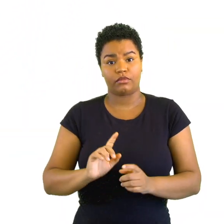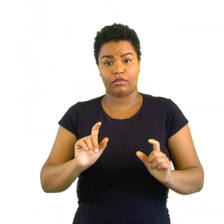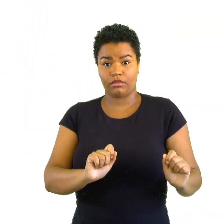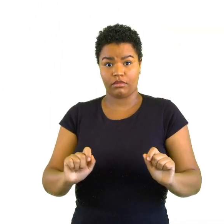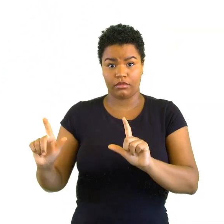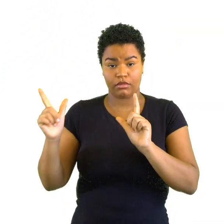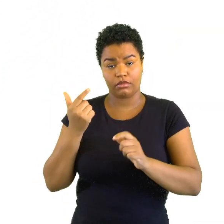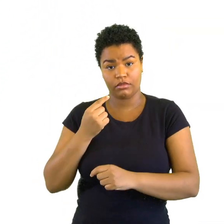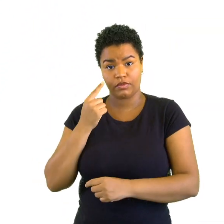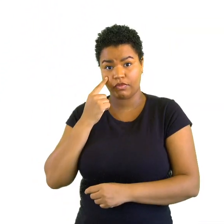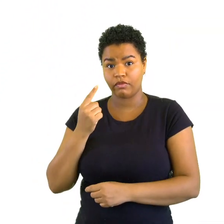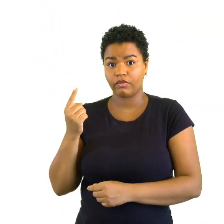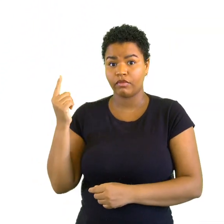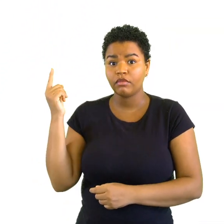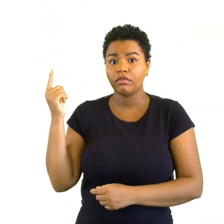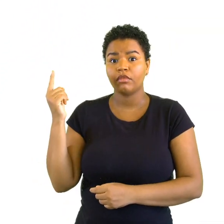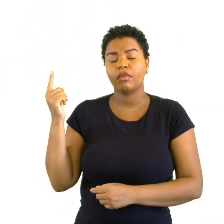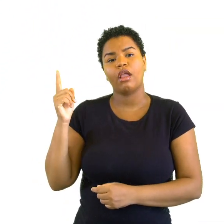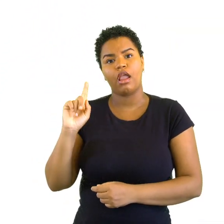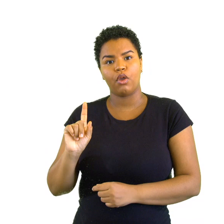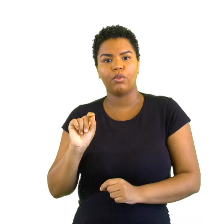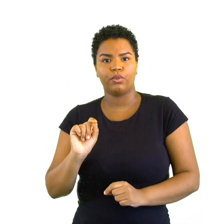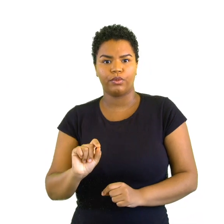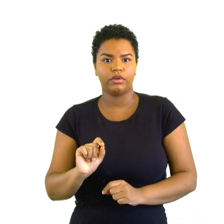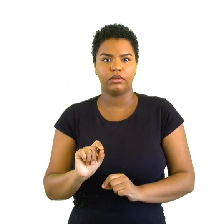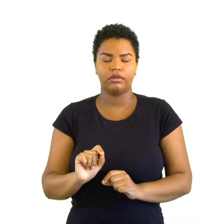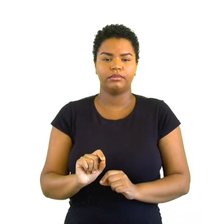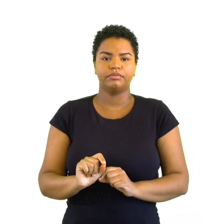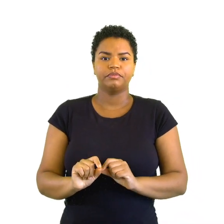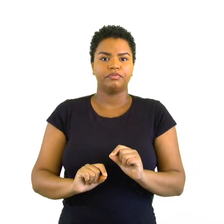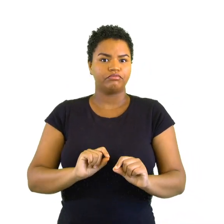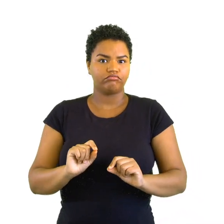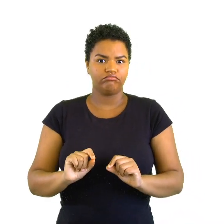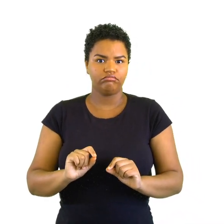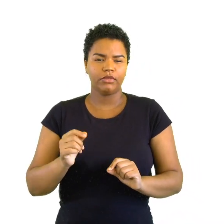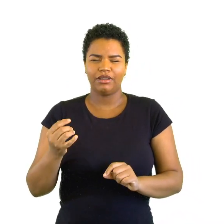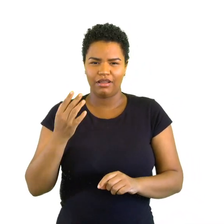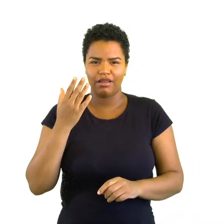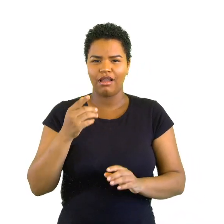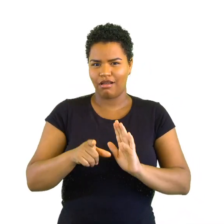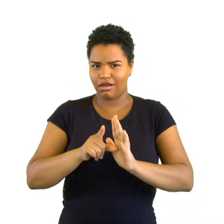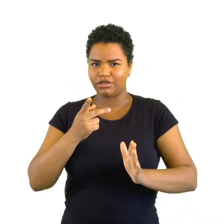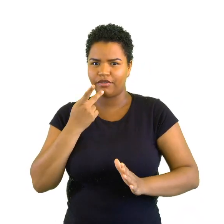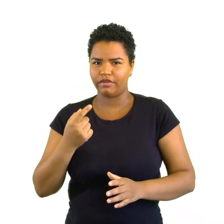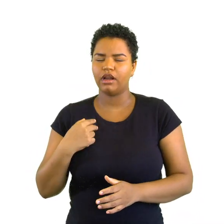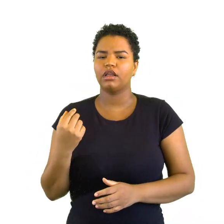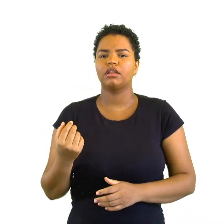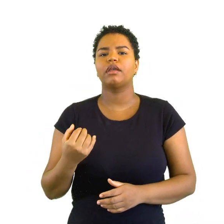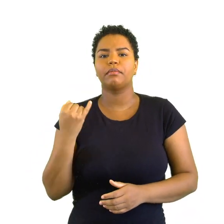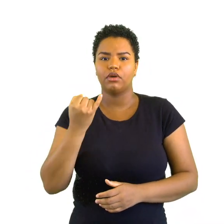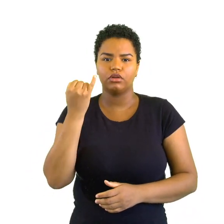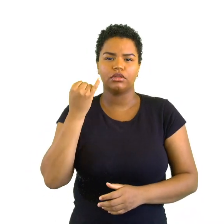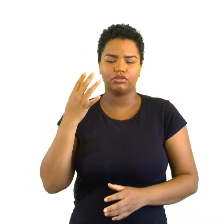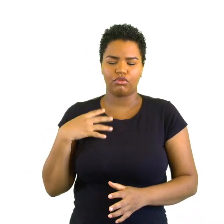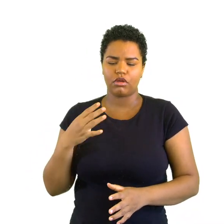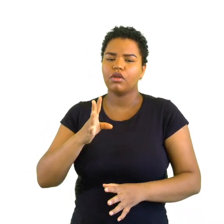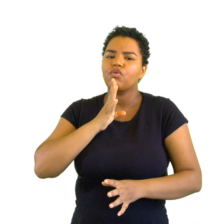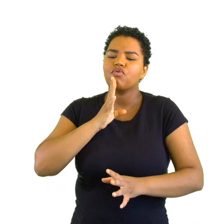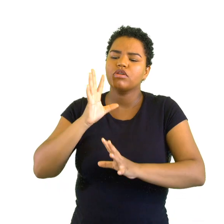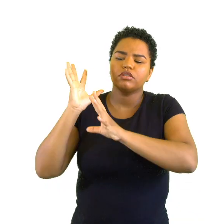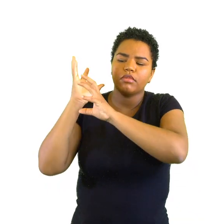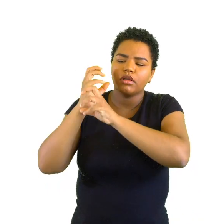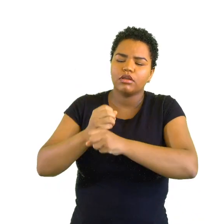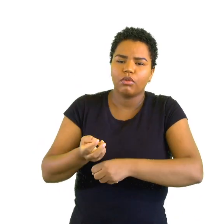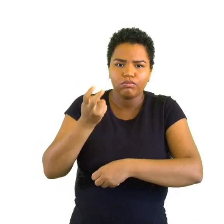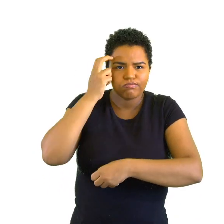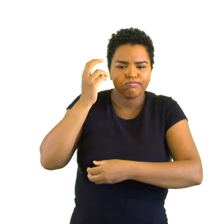têm aí uma questão-chave. Há pouco eu falei para vocês da importância da bagagem cultural, que é importante que vocês